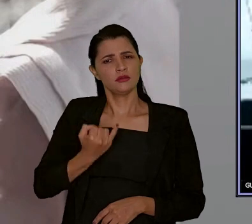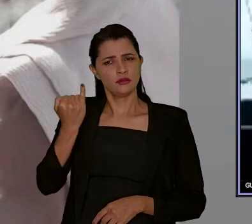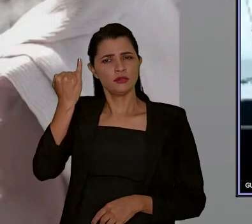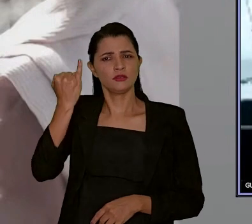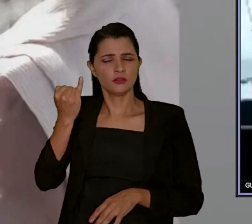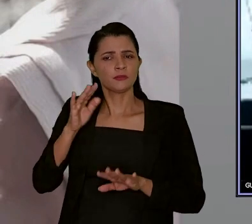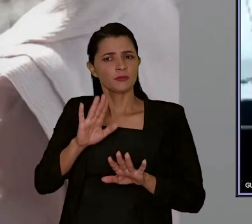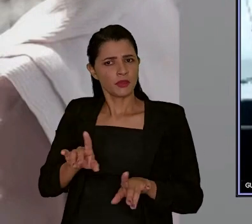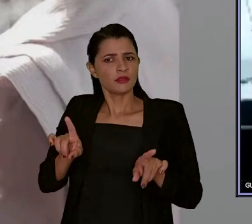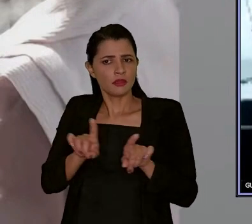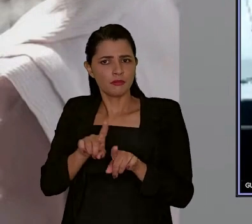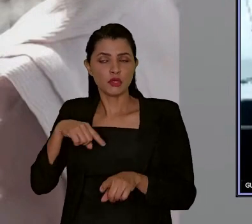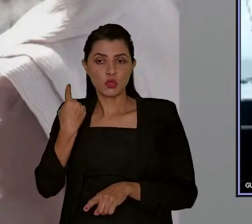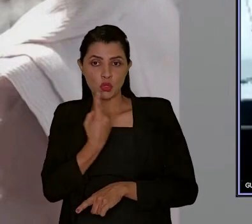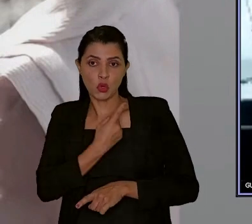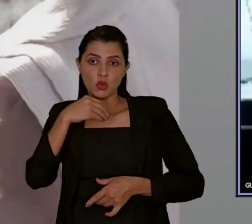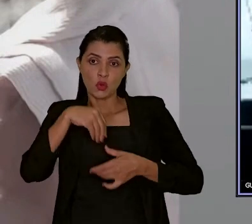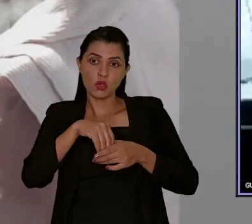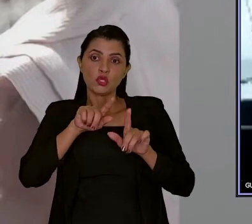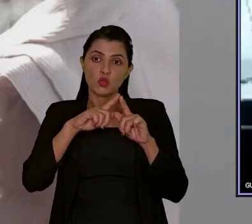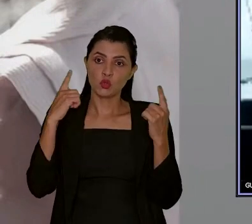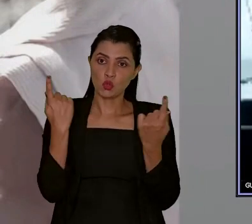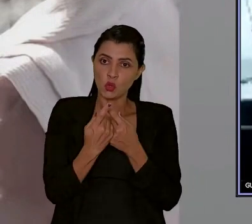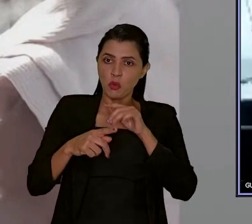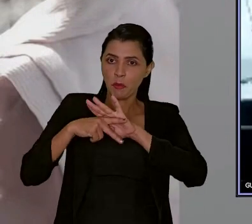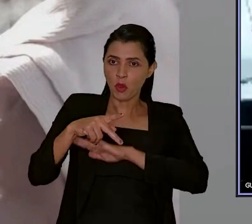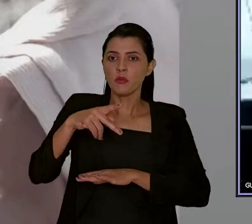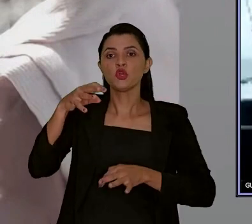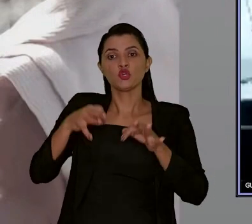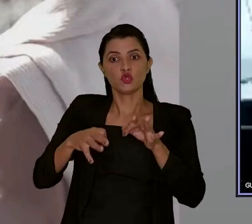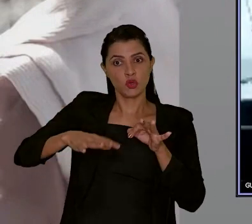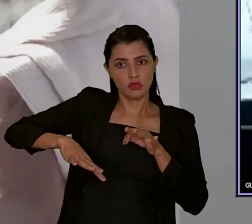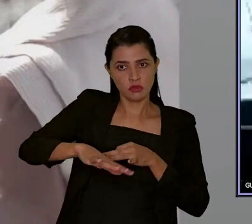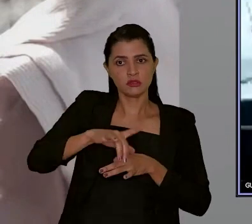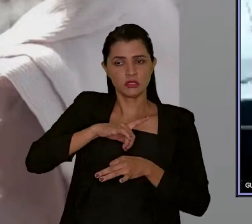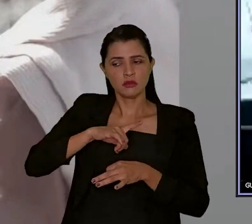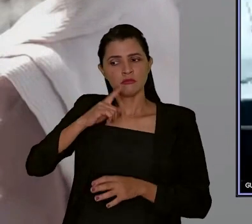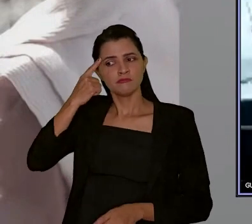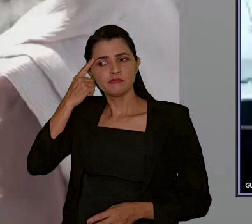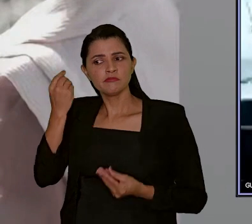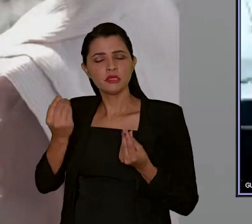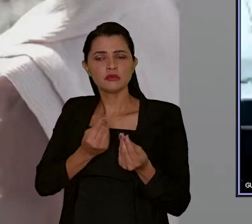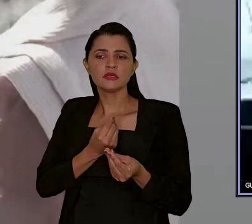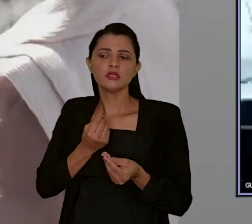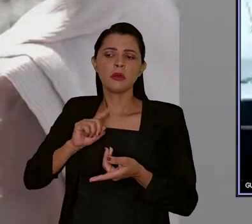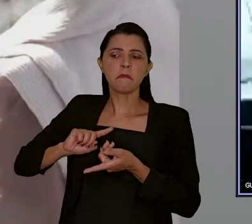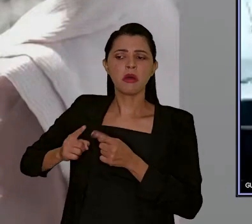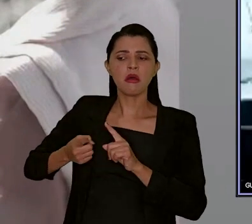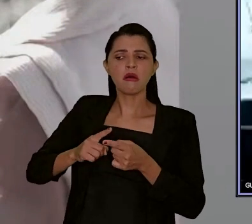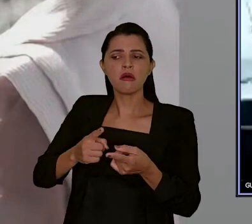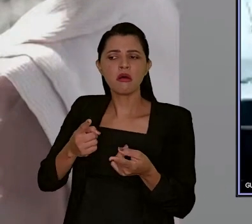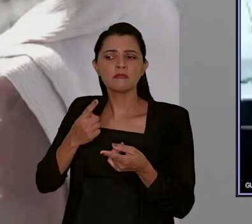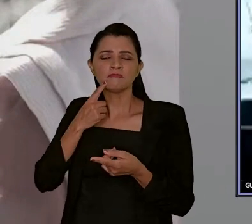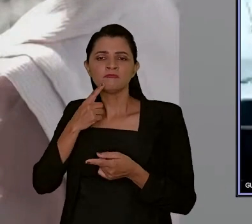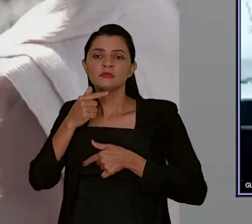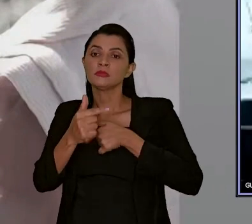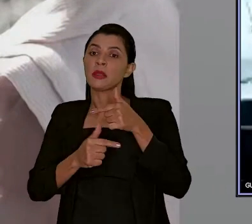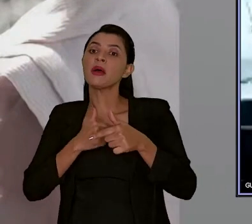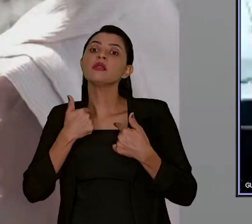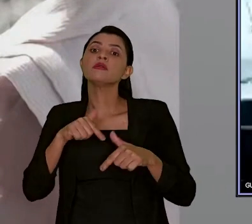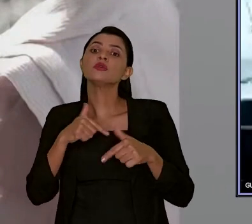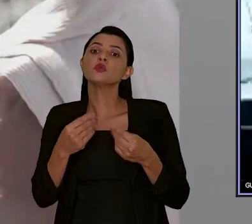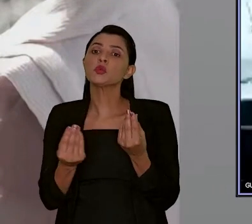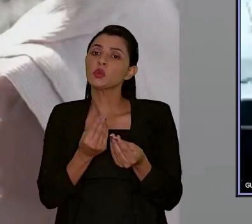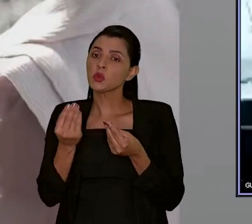no grupo dos juízes de enlace já estamos pensando e até mesmo atuando de modo a